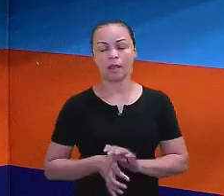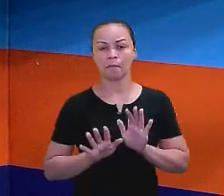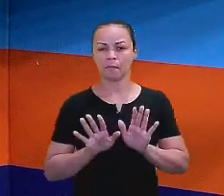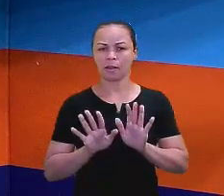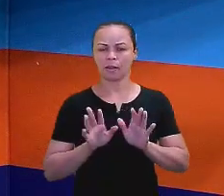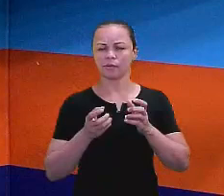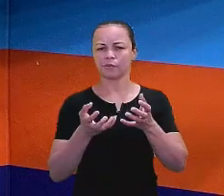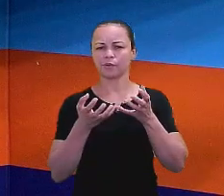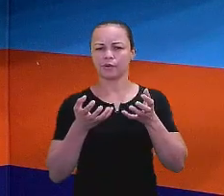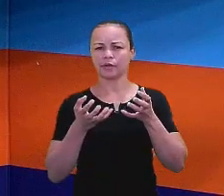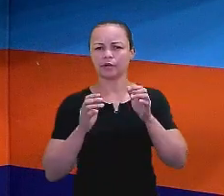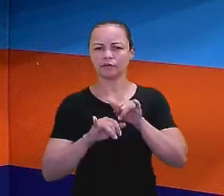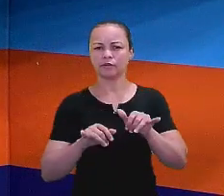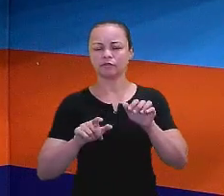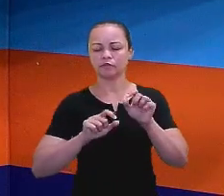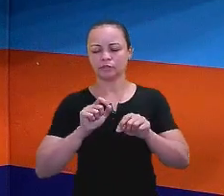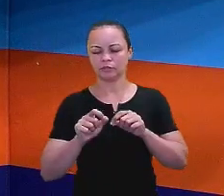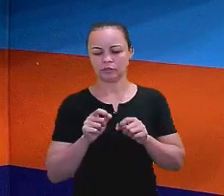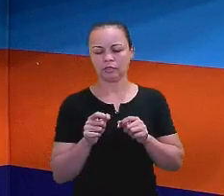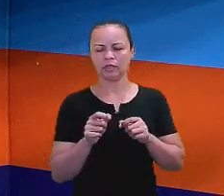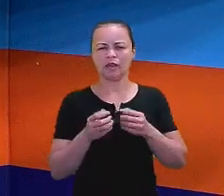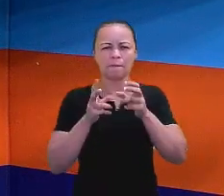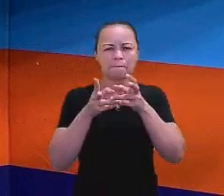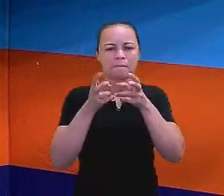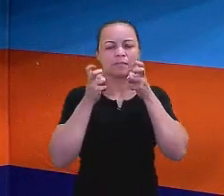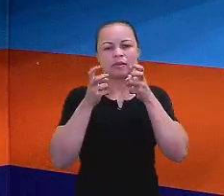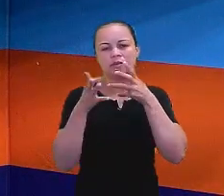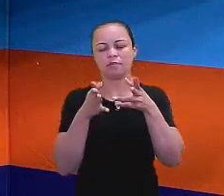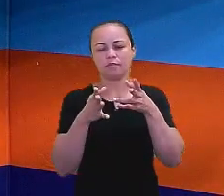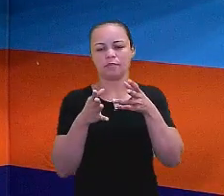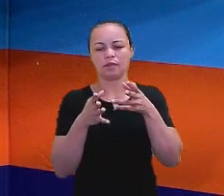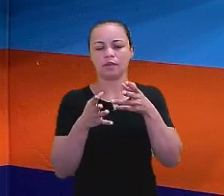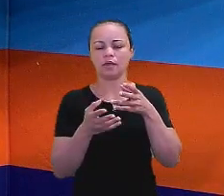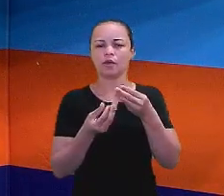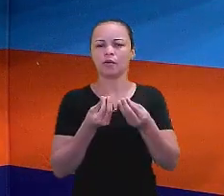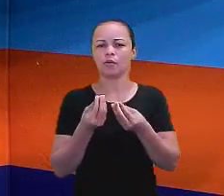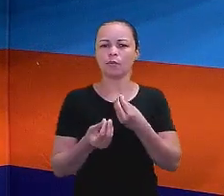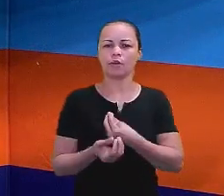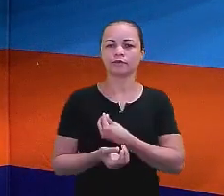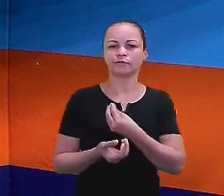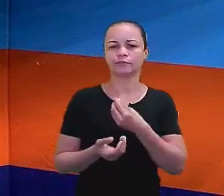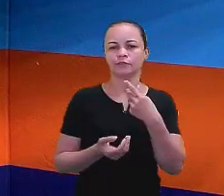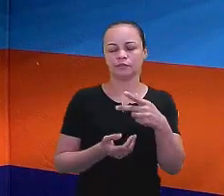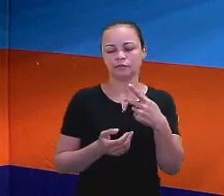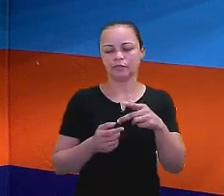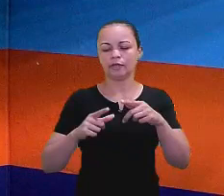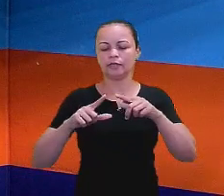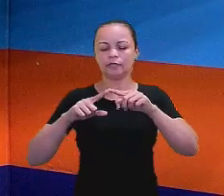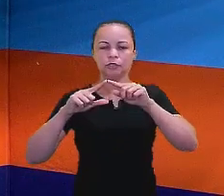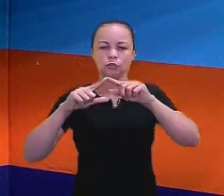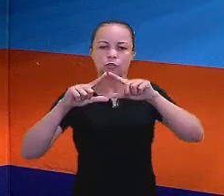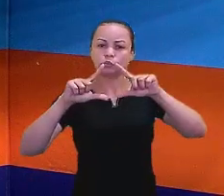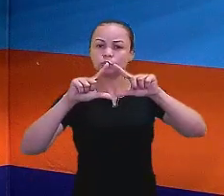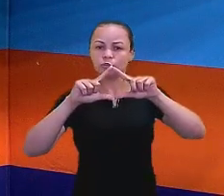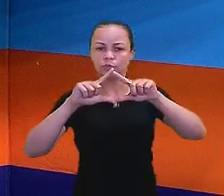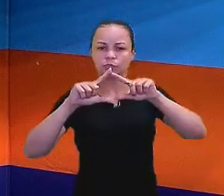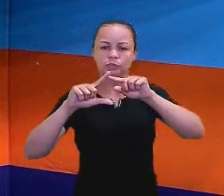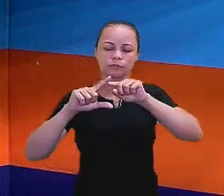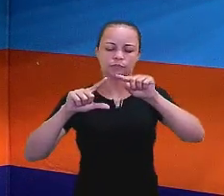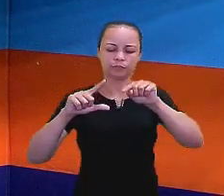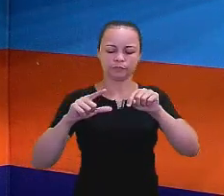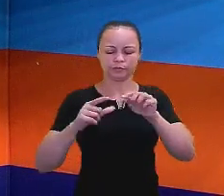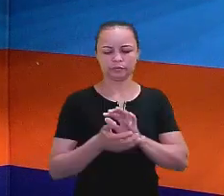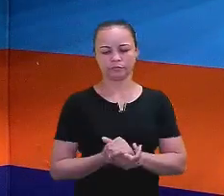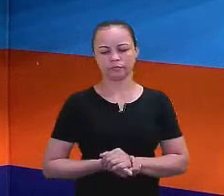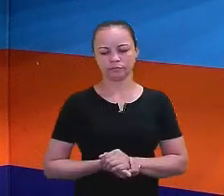perceber que há a existência de um triângulo, né? Eu quero trazer aqui a condição de existência de um triângulo. Para